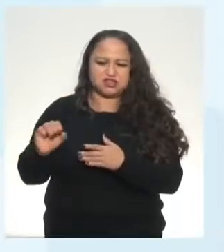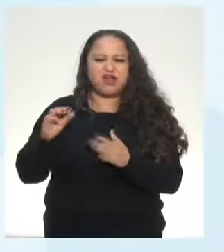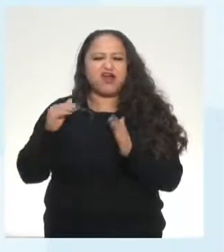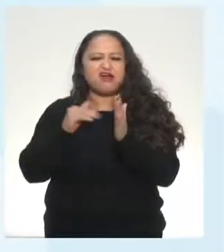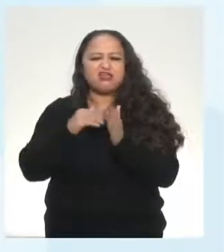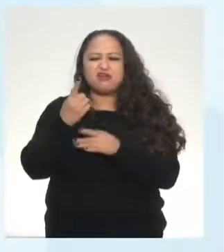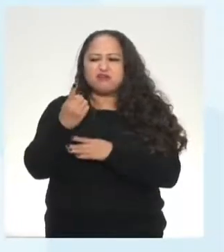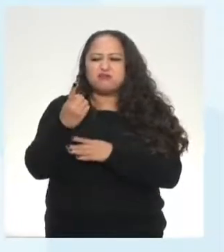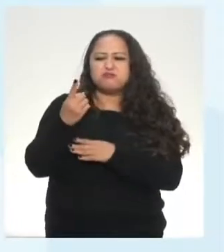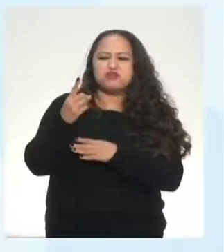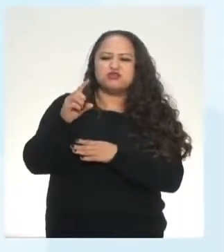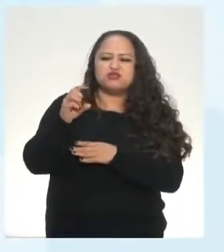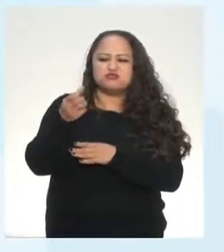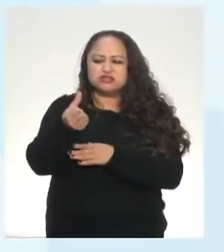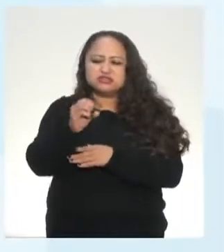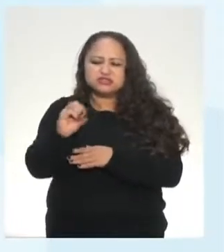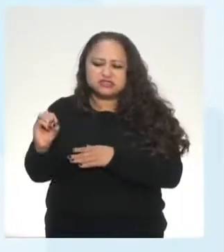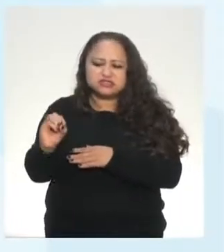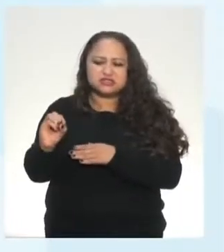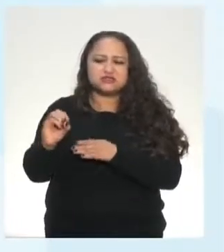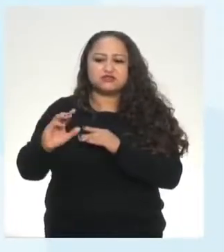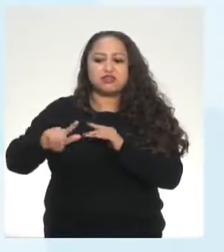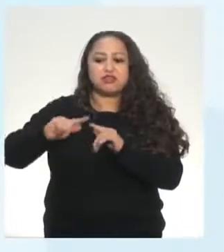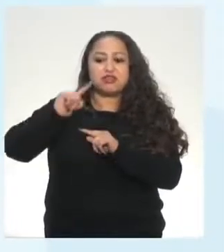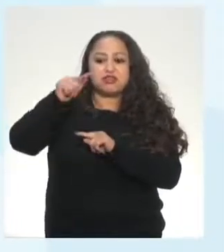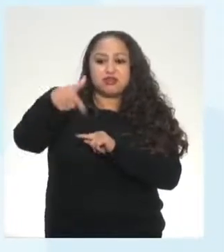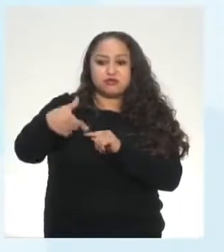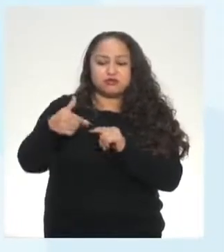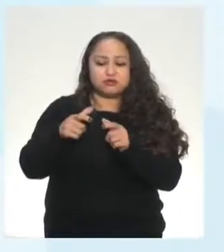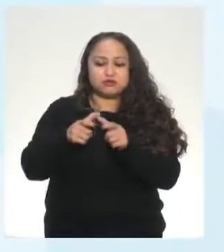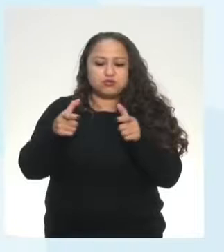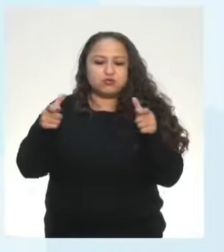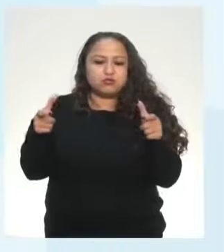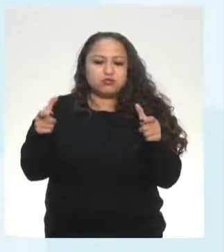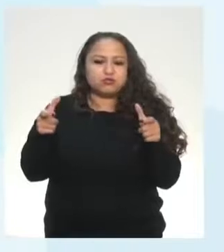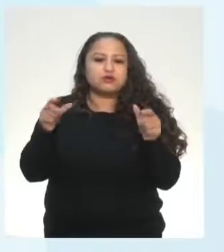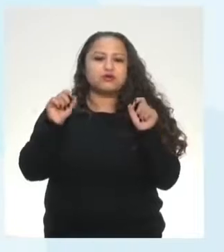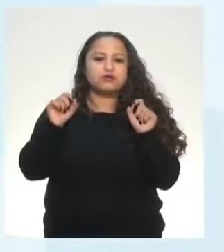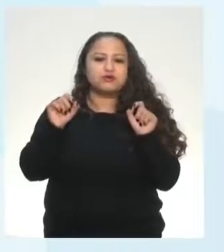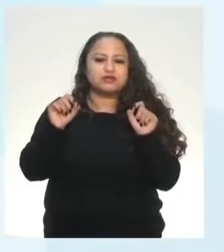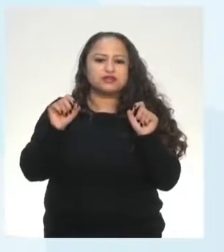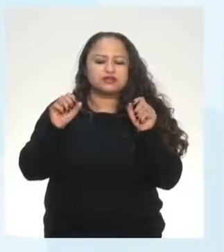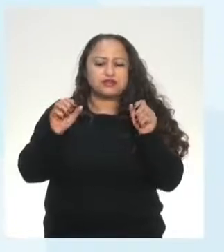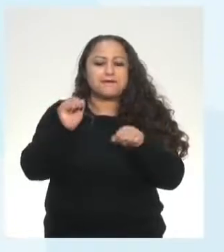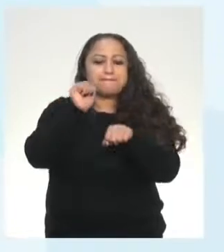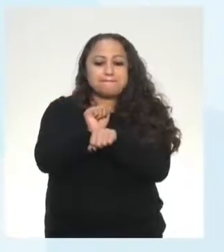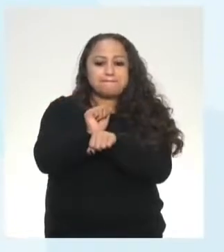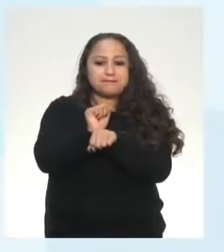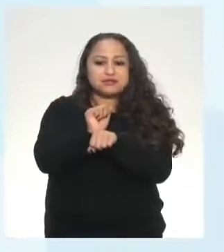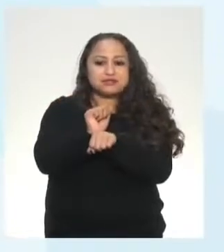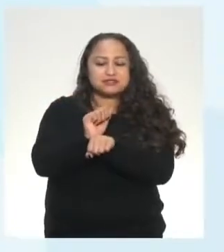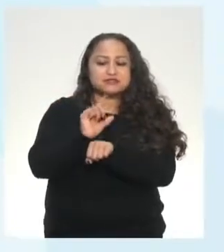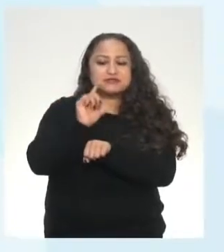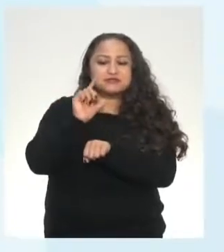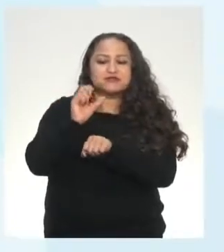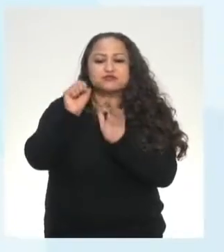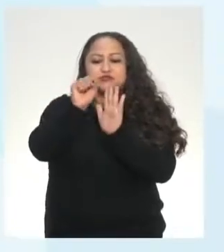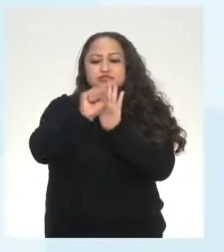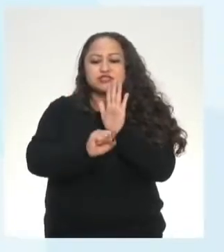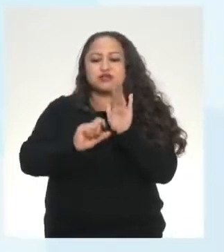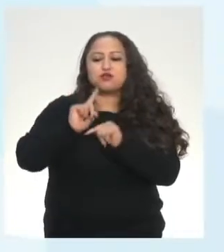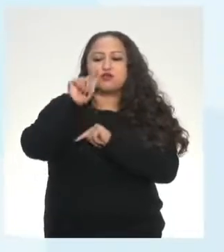1960 e houve de novo aí um crescimento e a tendência é o quê? Que ela se estabilize por um certo período e depois volte a